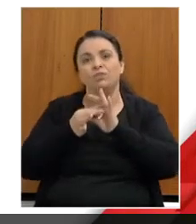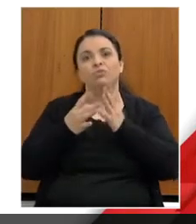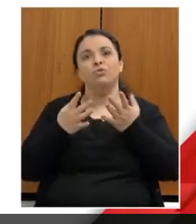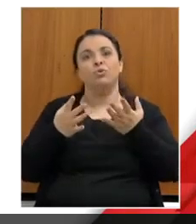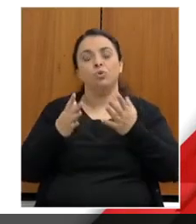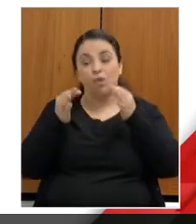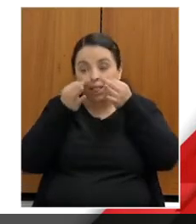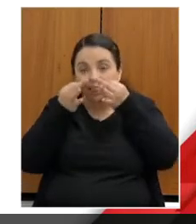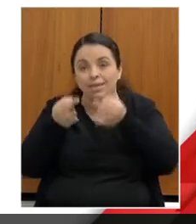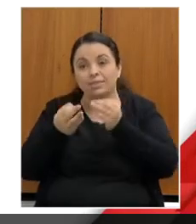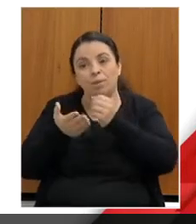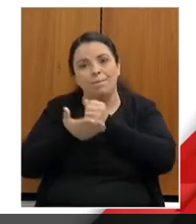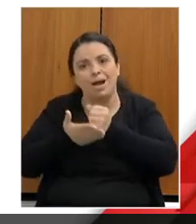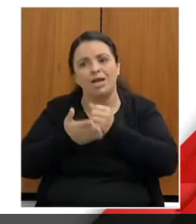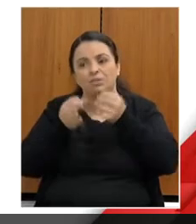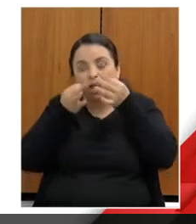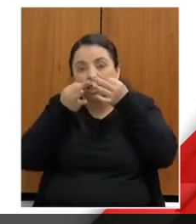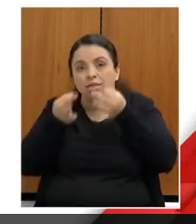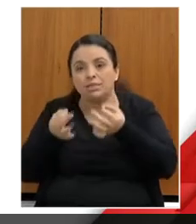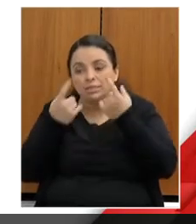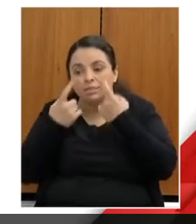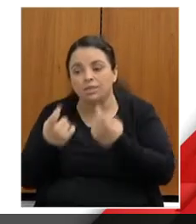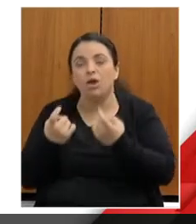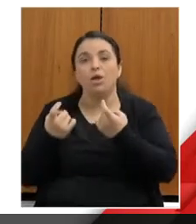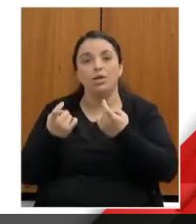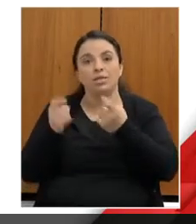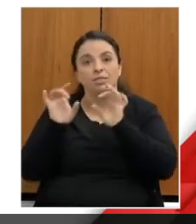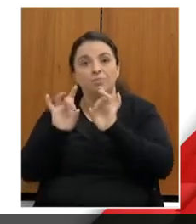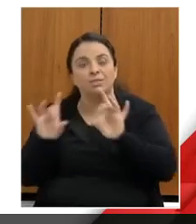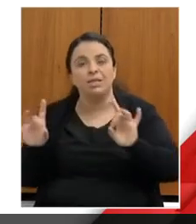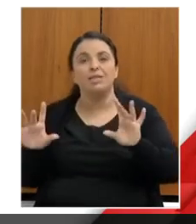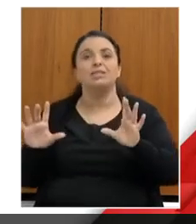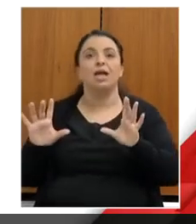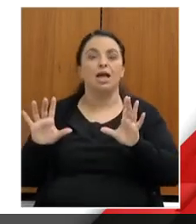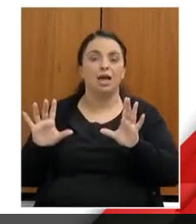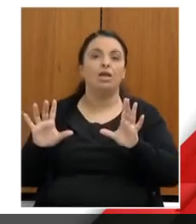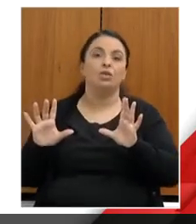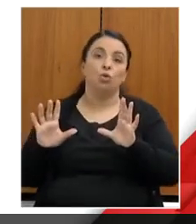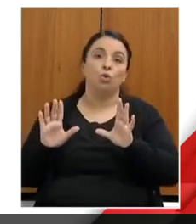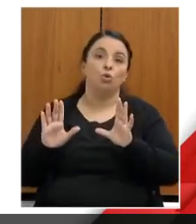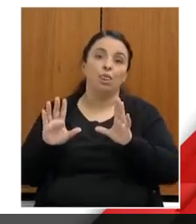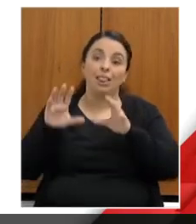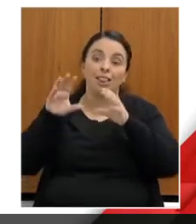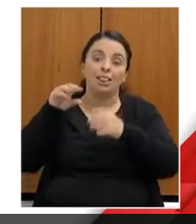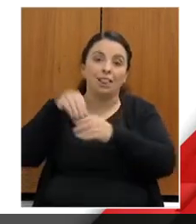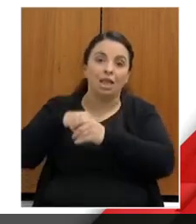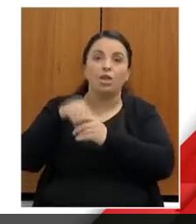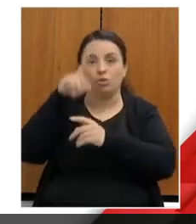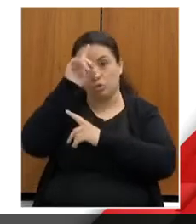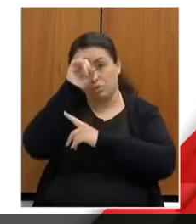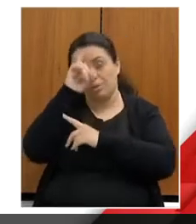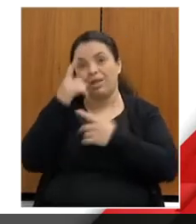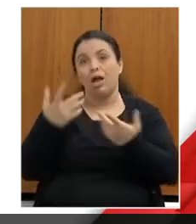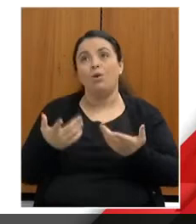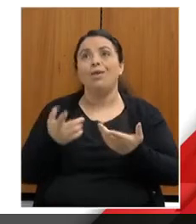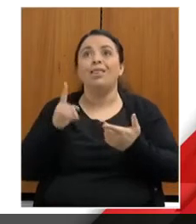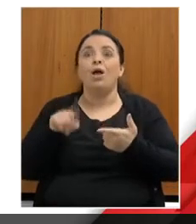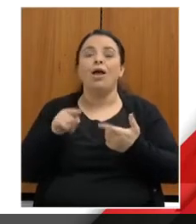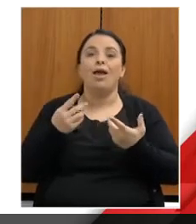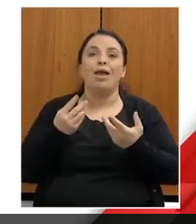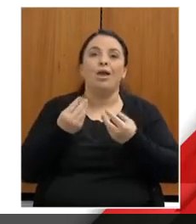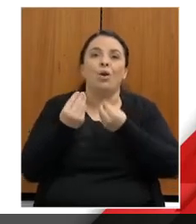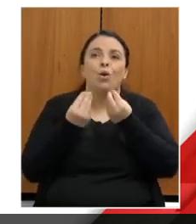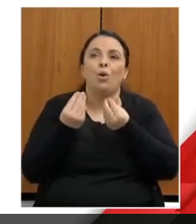a atenção especializada, ambulatorial e hospitalar de alta complexidade. Então, é uma forma de se mudar o processo